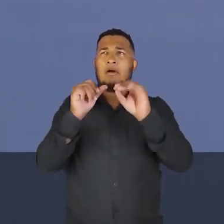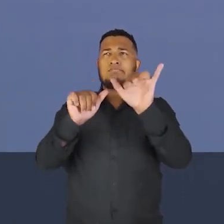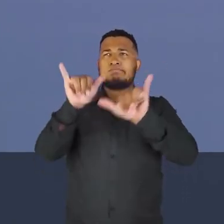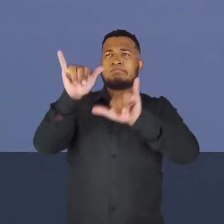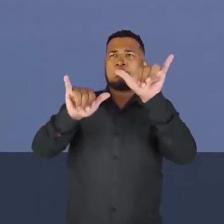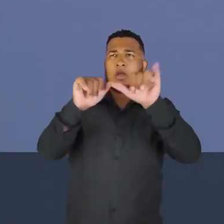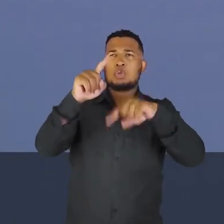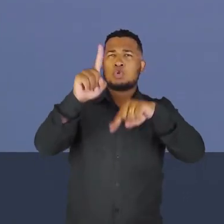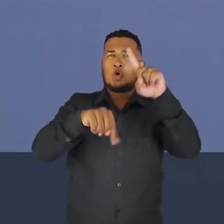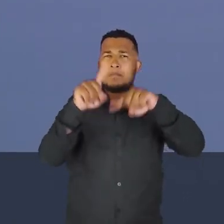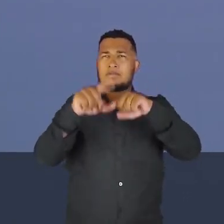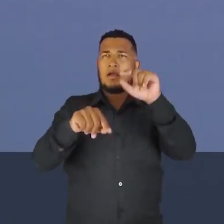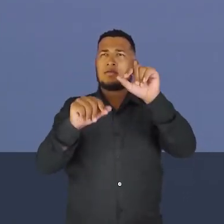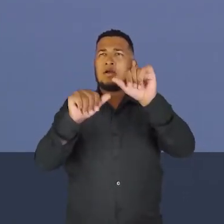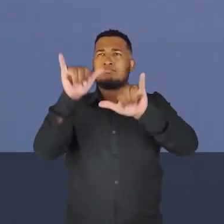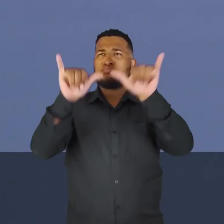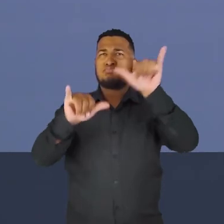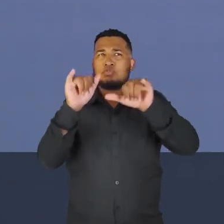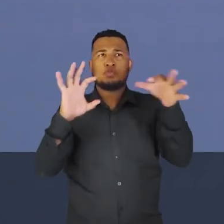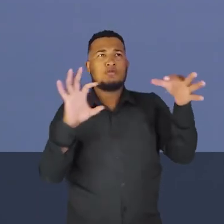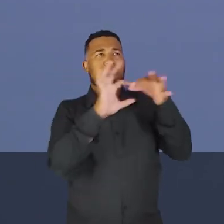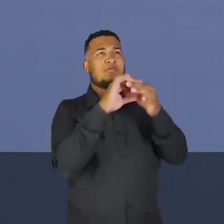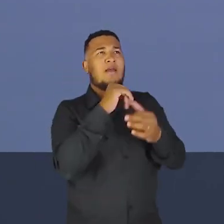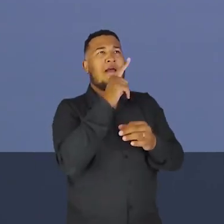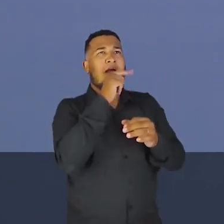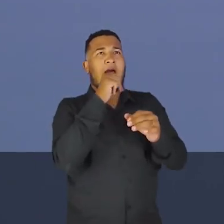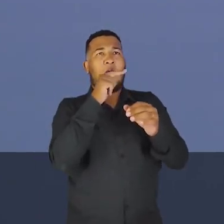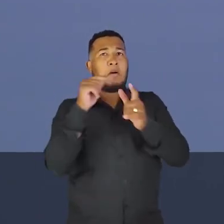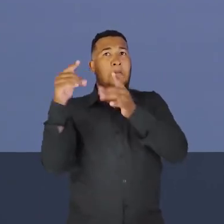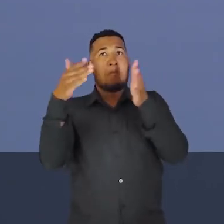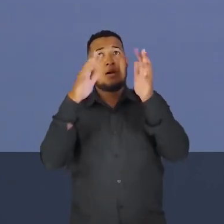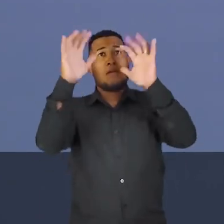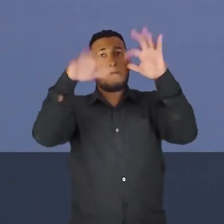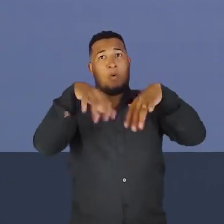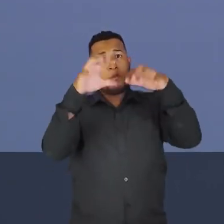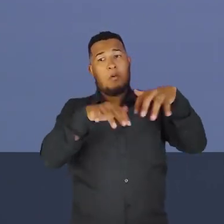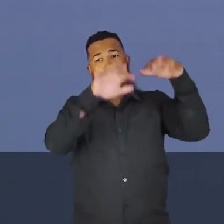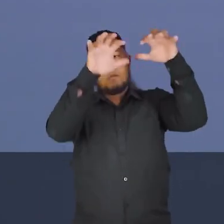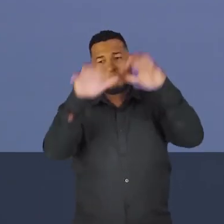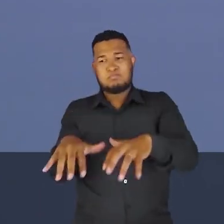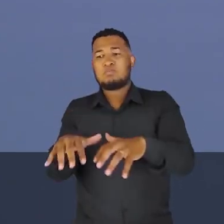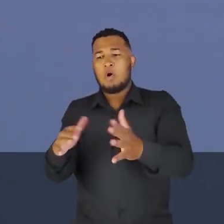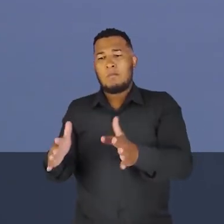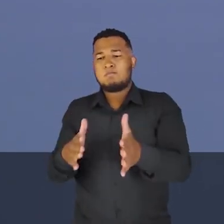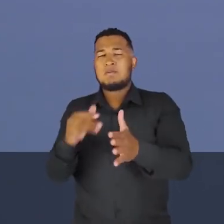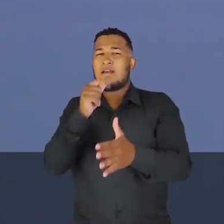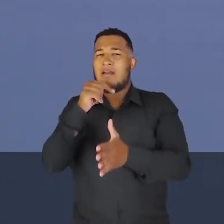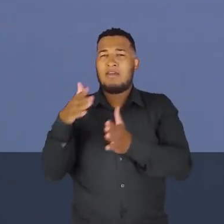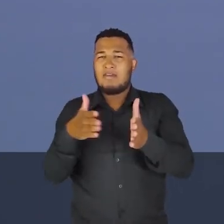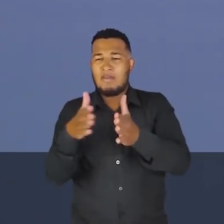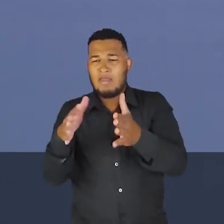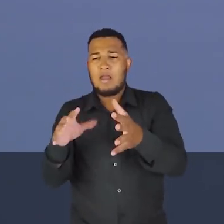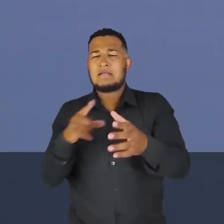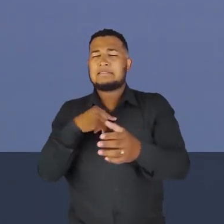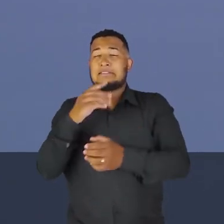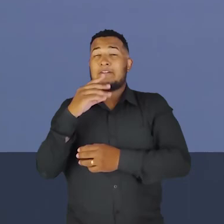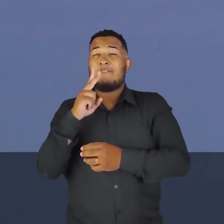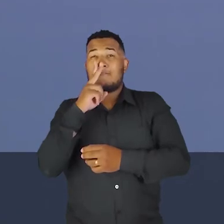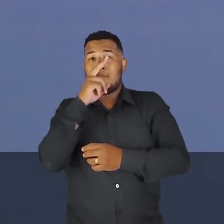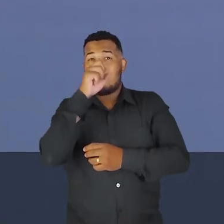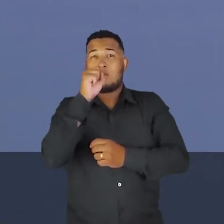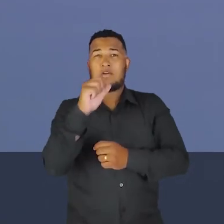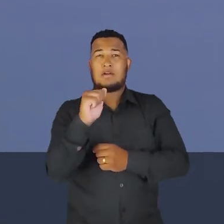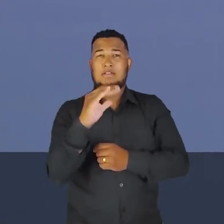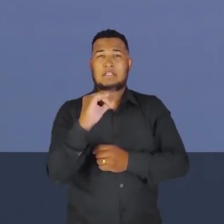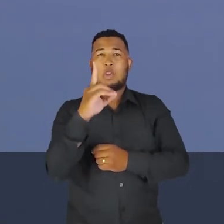formando ácido, esse ácido ele vai para onde? Ele vai para os rios e contamina os rios e acidifica os rios, acidifica os solos, ele causa